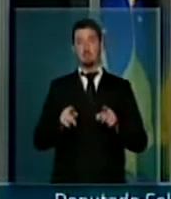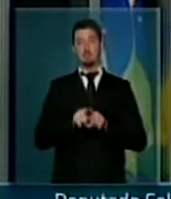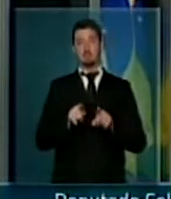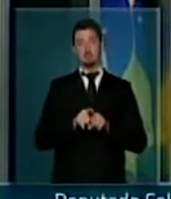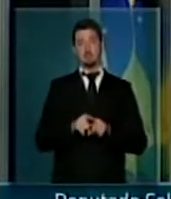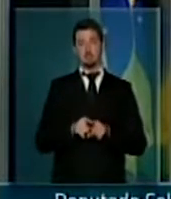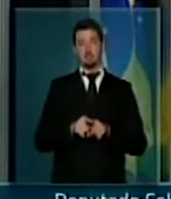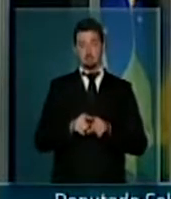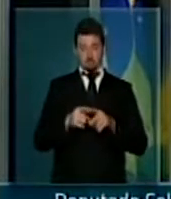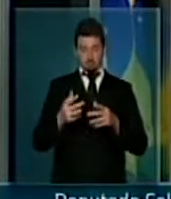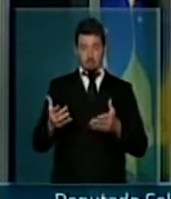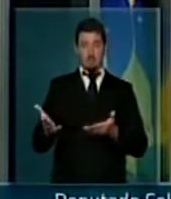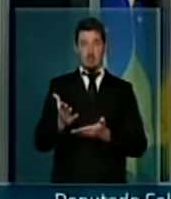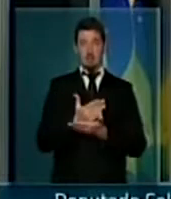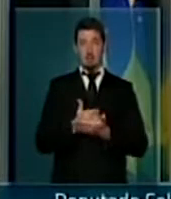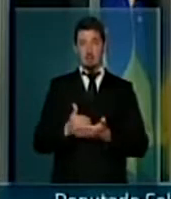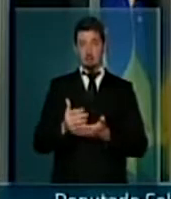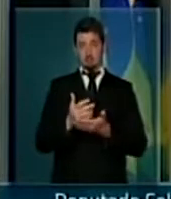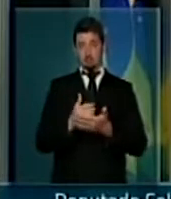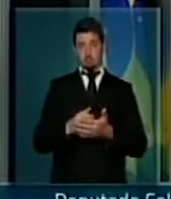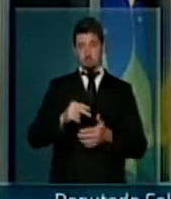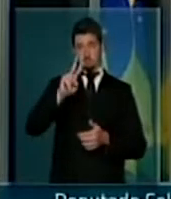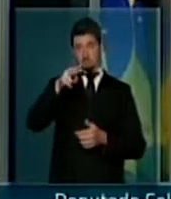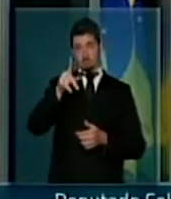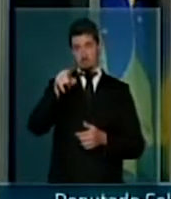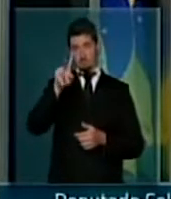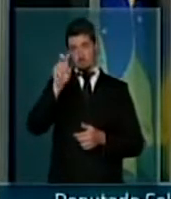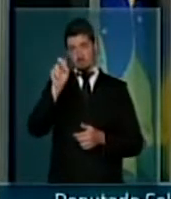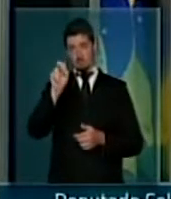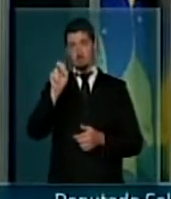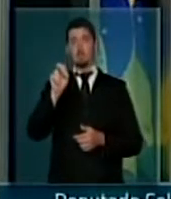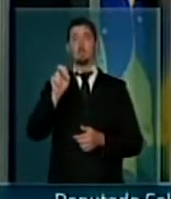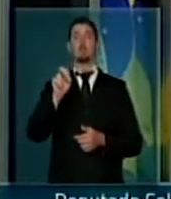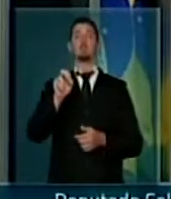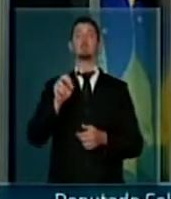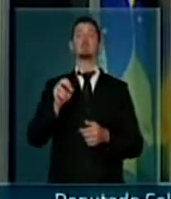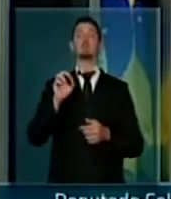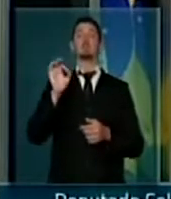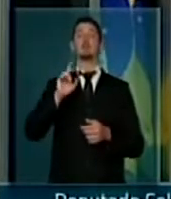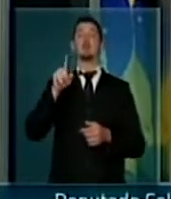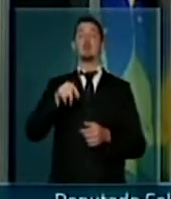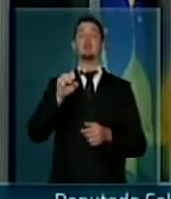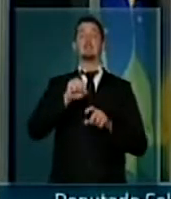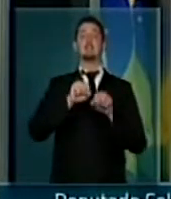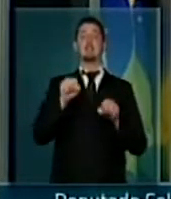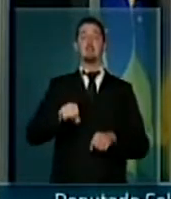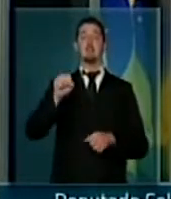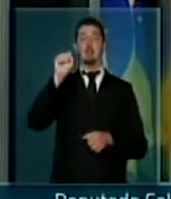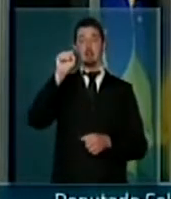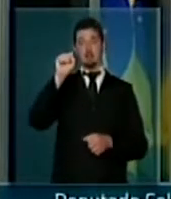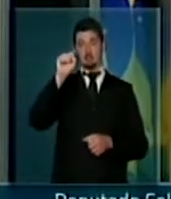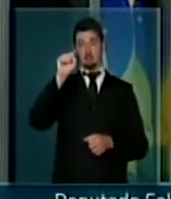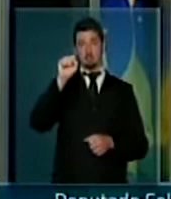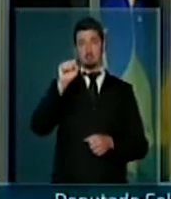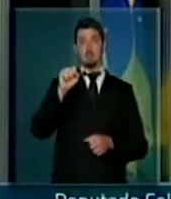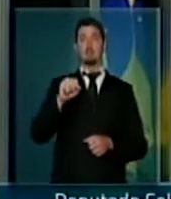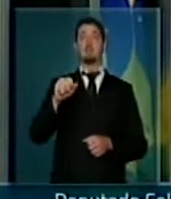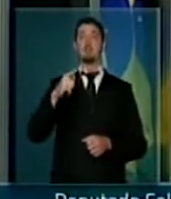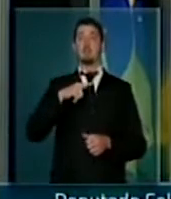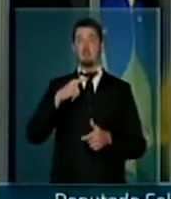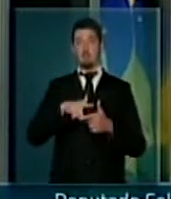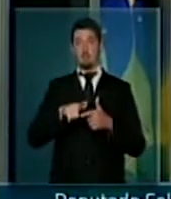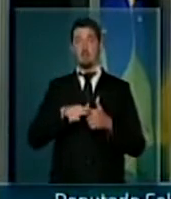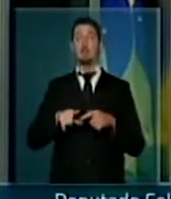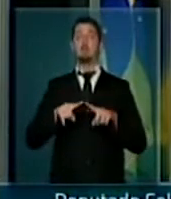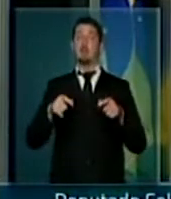fim, ao recolhimento de 2,5% para o Sistema S, que é uma grande briga que compraríamos